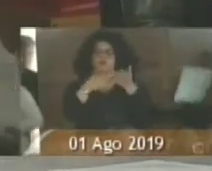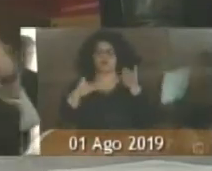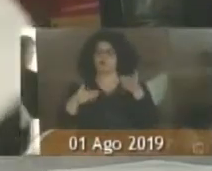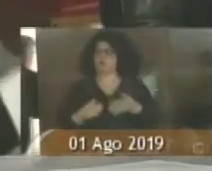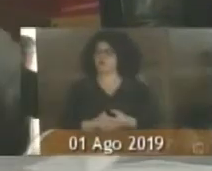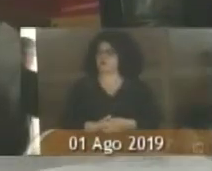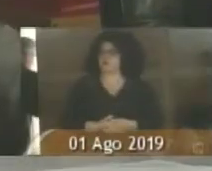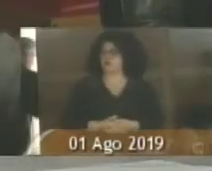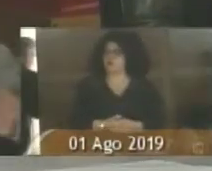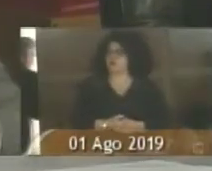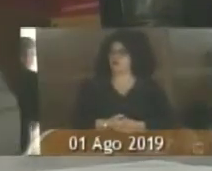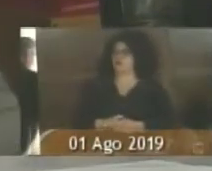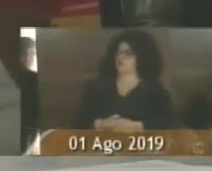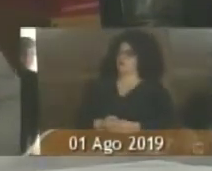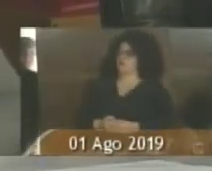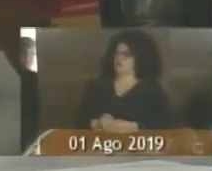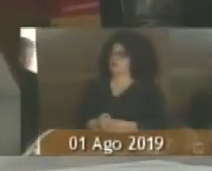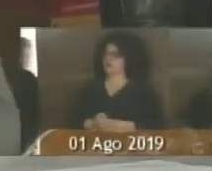Veiga.